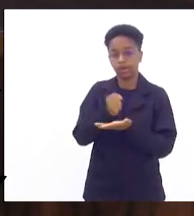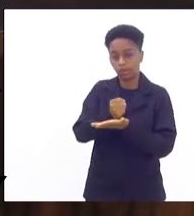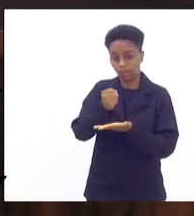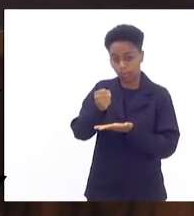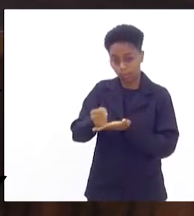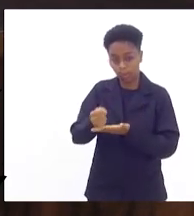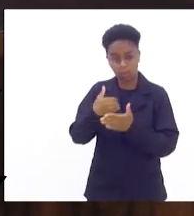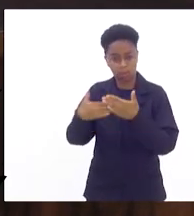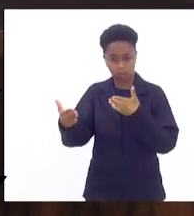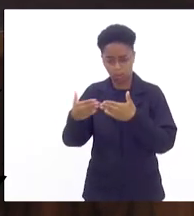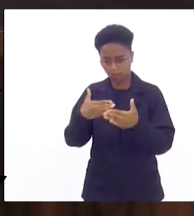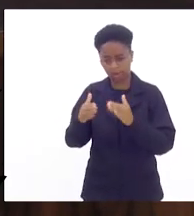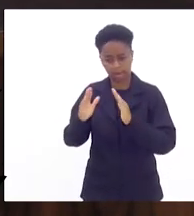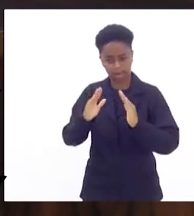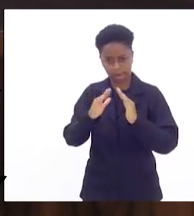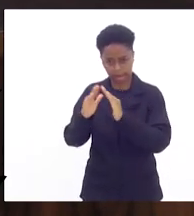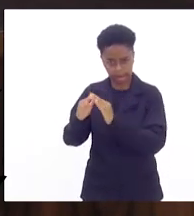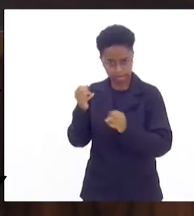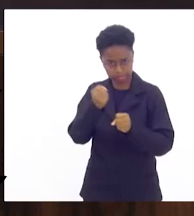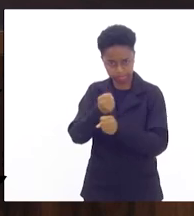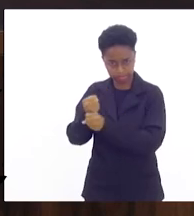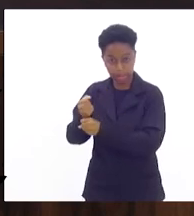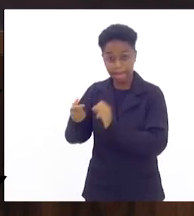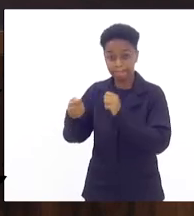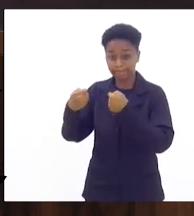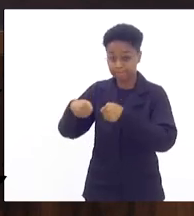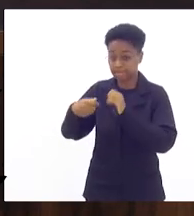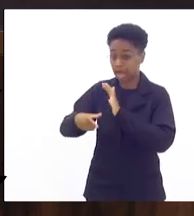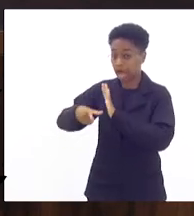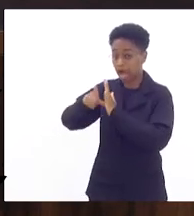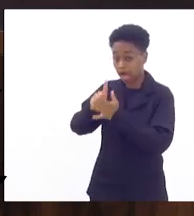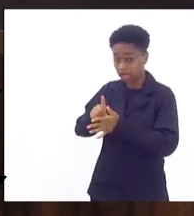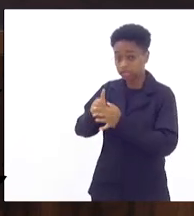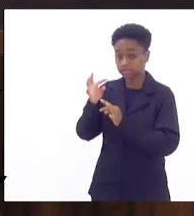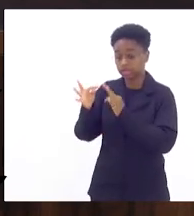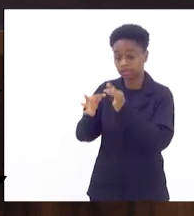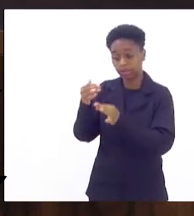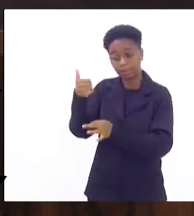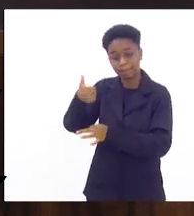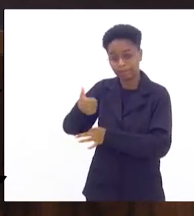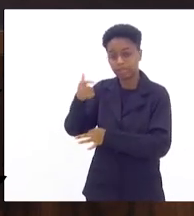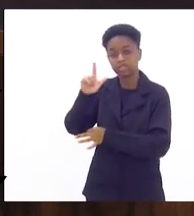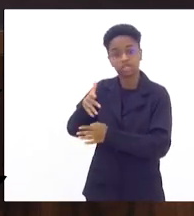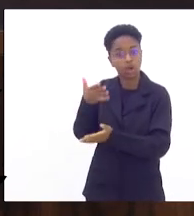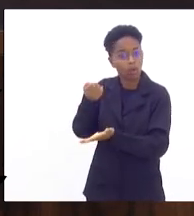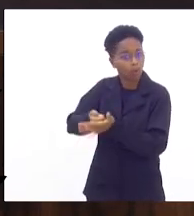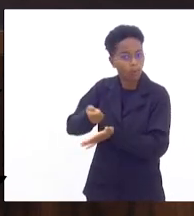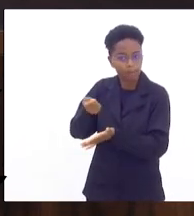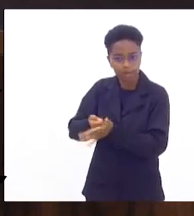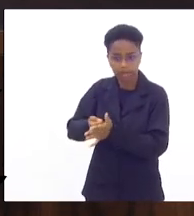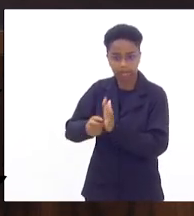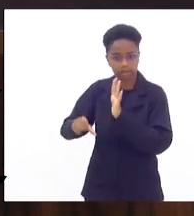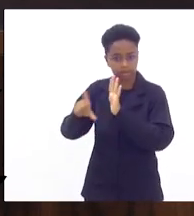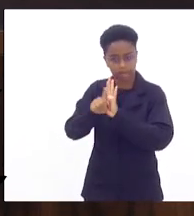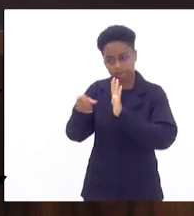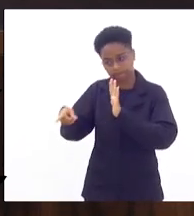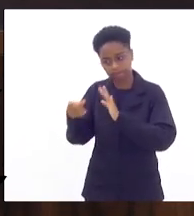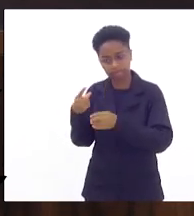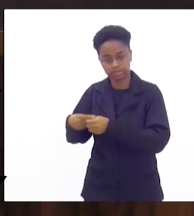qualquer construção, tem que haver o tratamento primário, que é fossa e filtro. Então, isso já é uma obrigação prevista na legislação municipal.